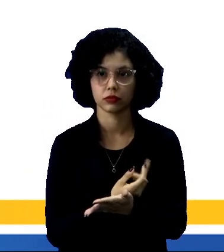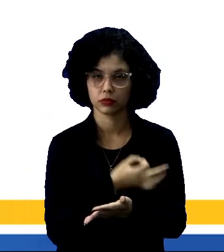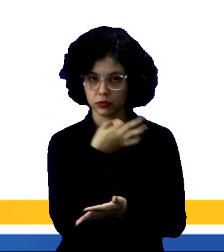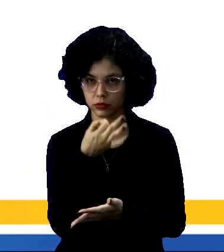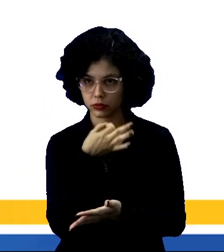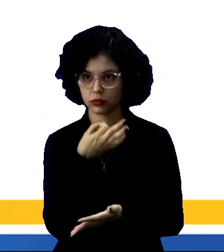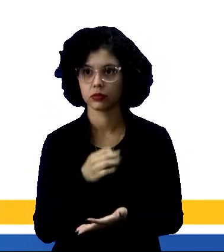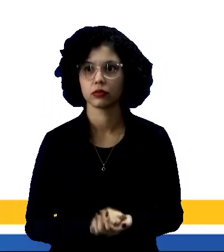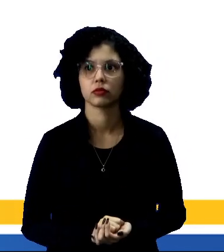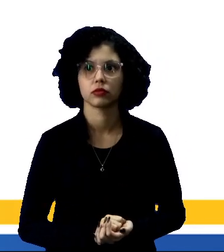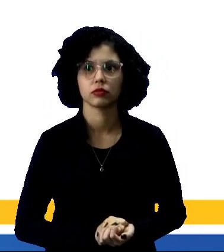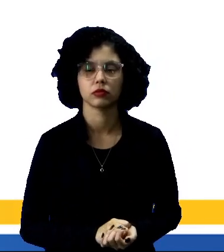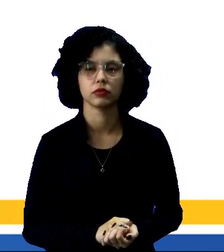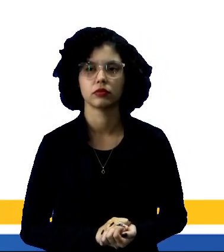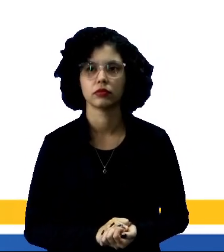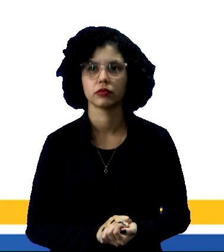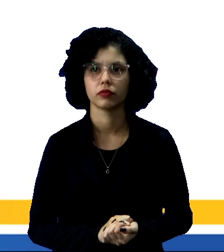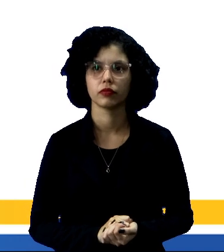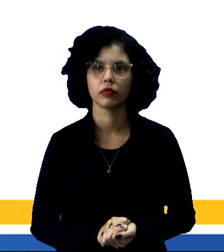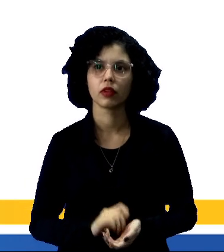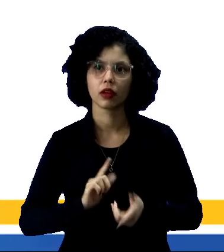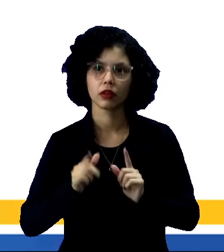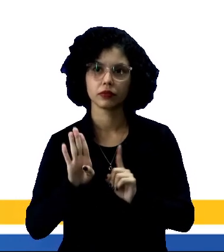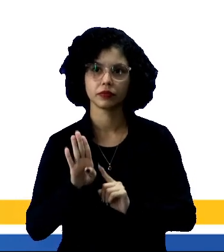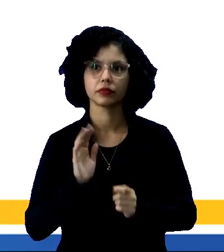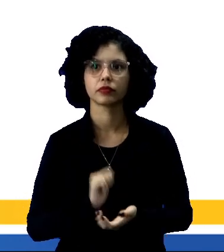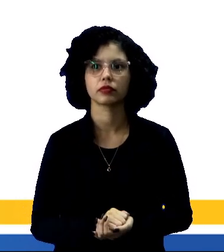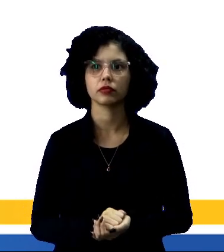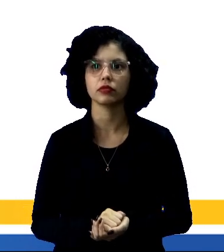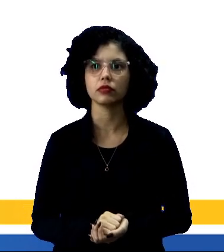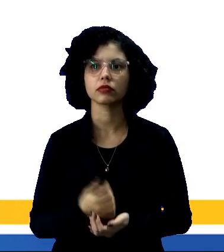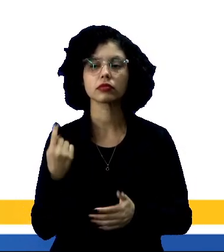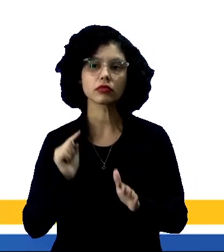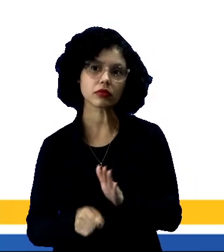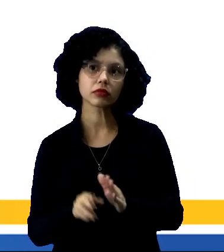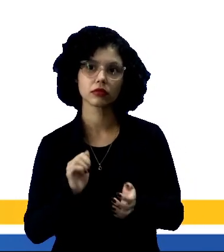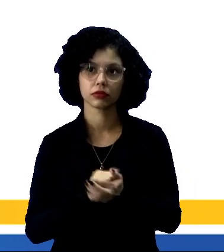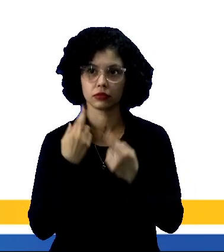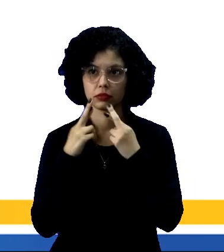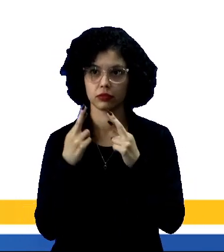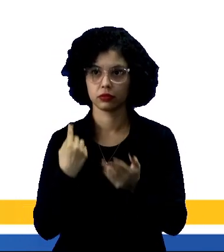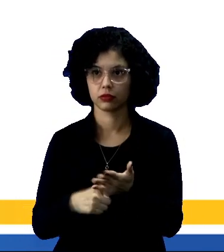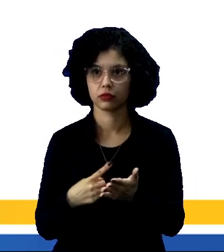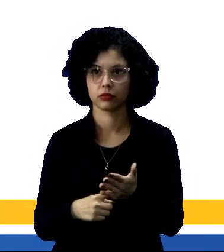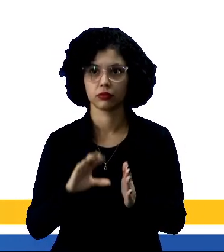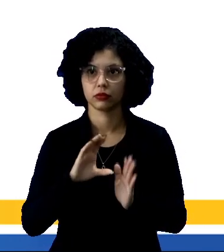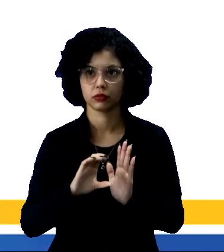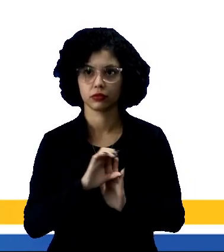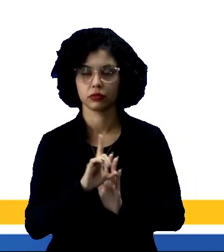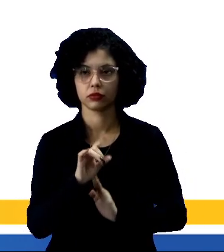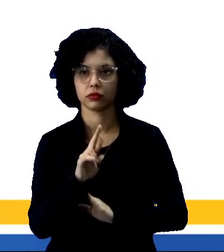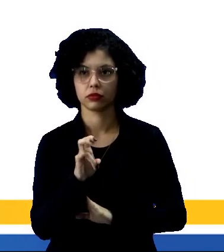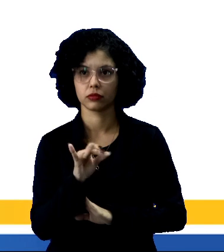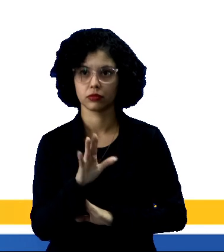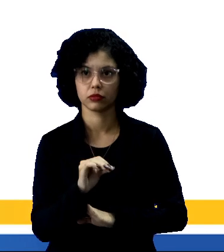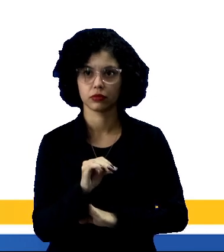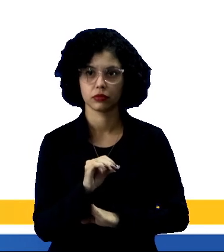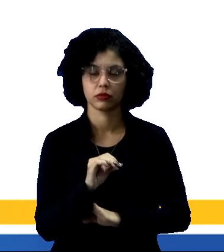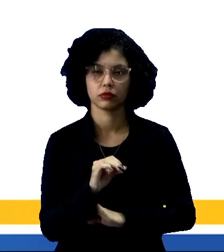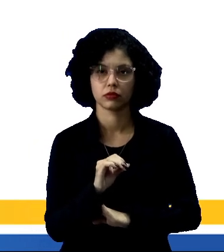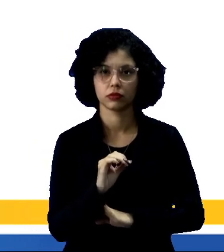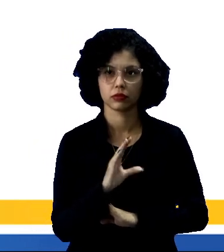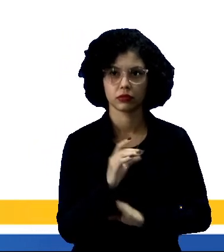argumentos utilizados pela emissora da carta. Letra A. Estou dentro do prazo para reclamar, de acordo com o Código de Defesa